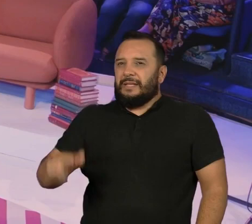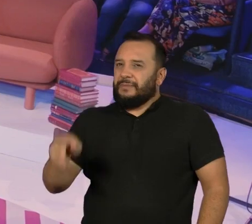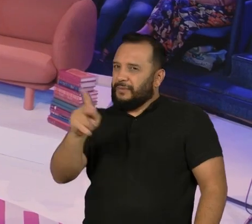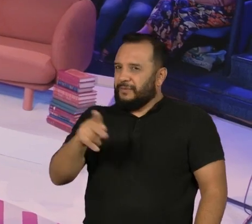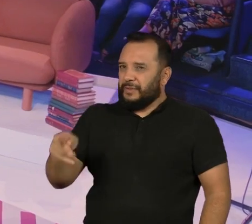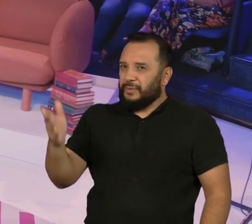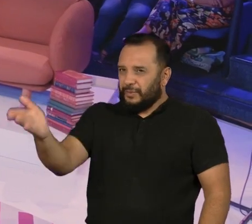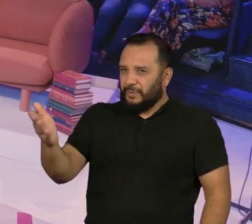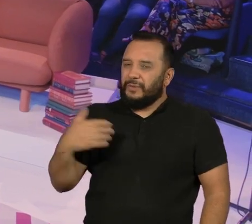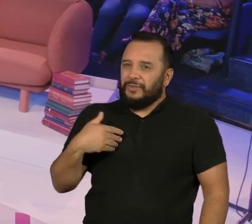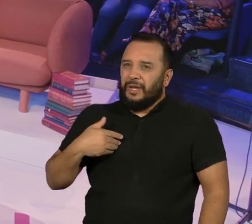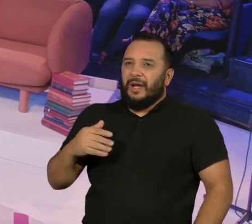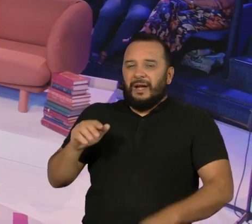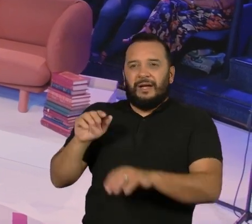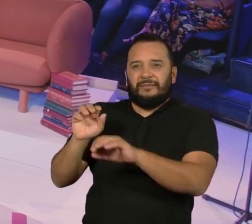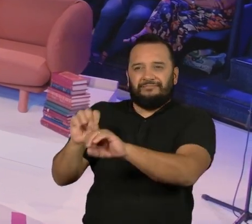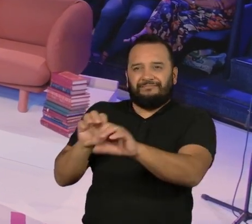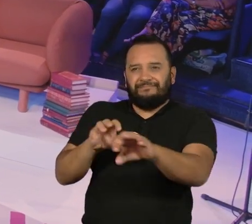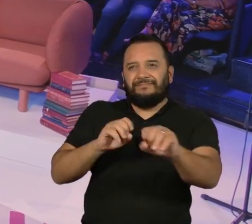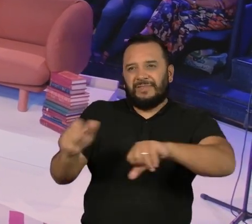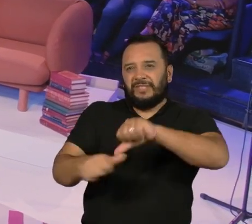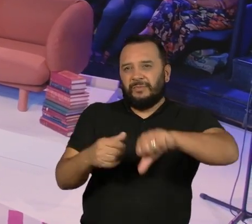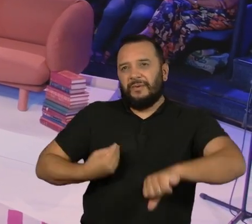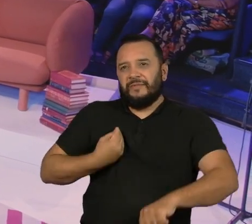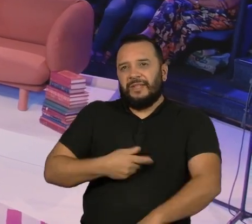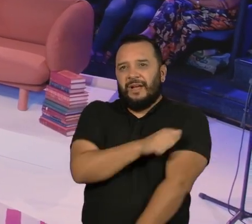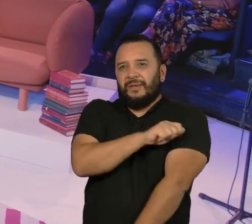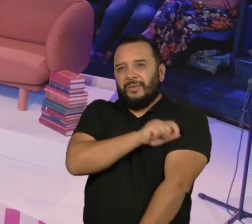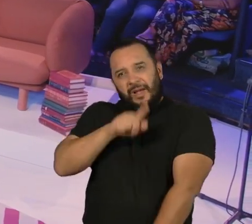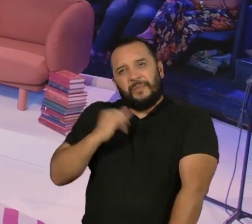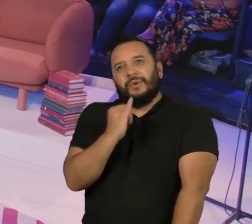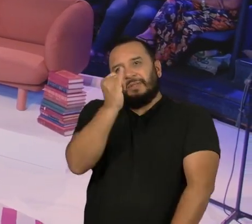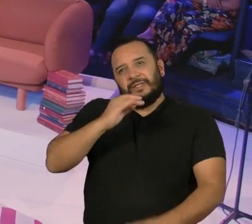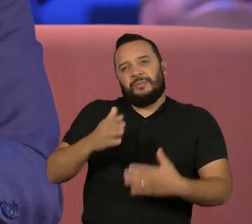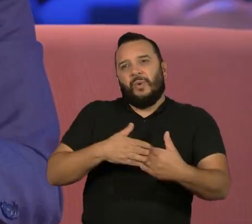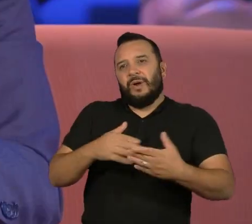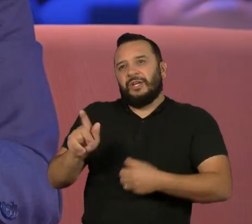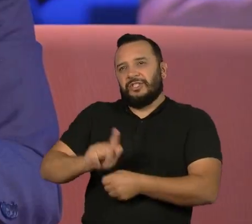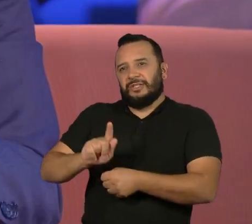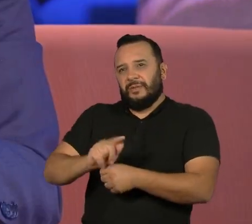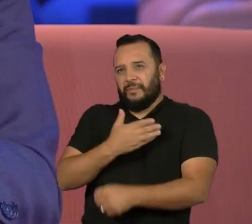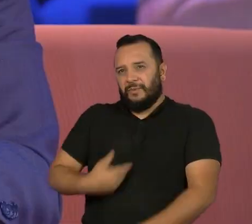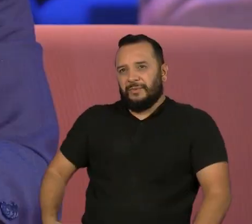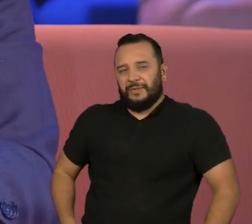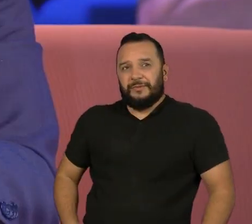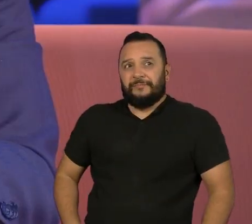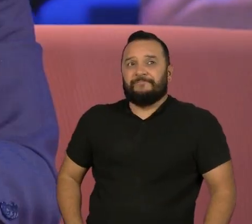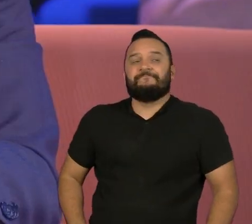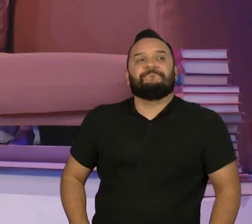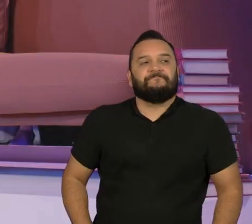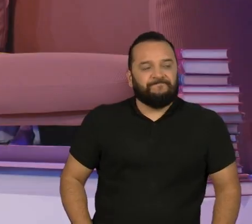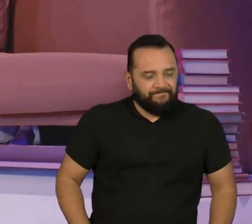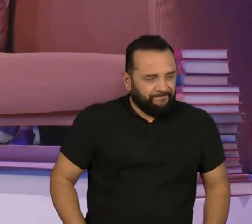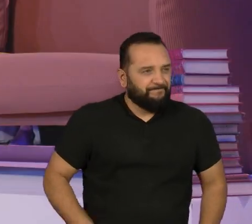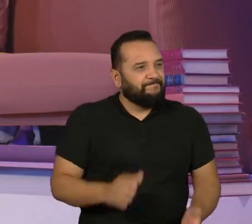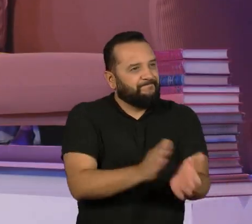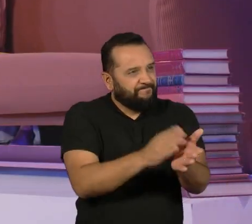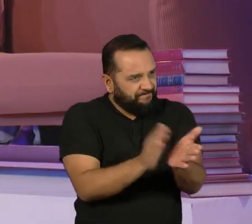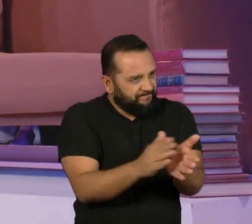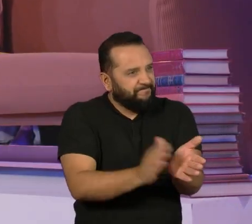as pessoas que mais transformam a vida dos nossos alunos, é um papel fundamental para qualquer gestor público. E eu quero agora que você